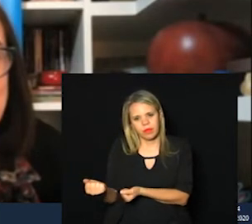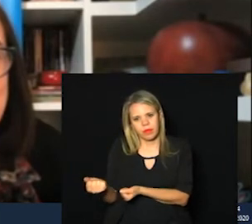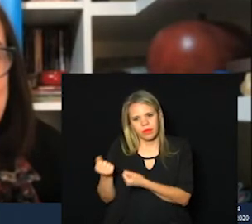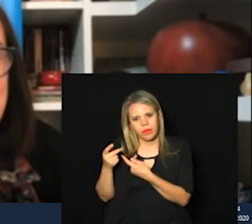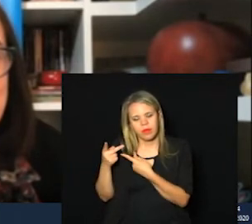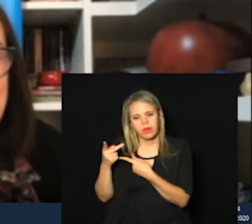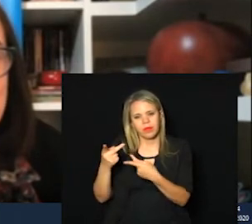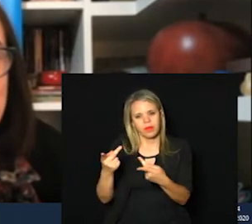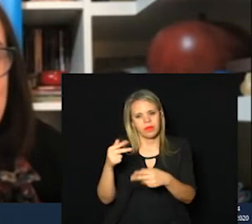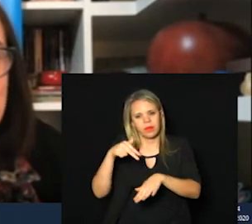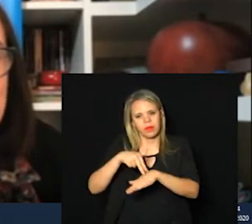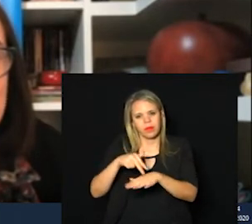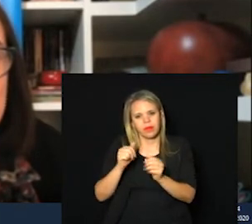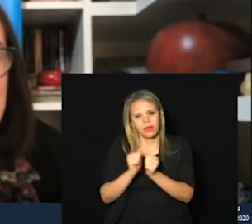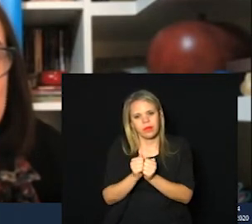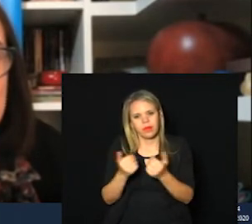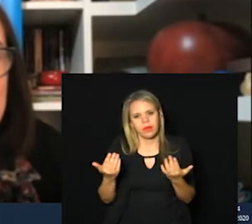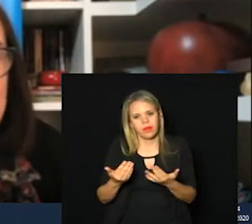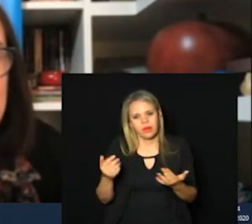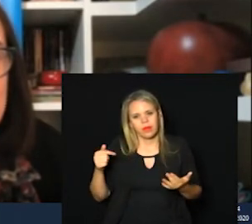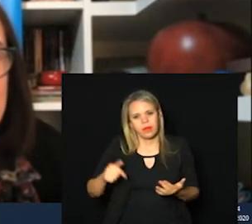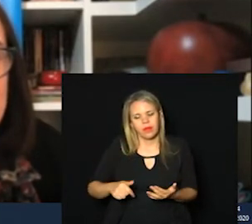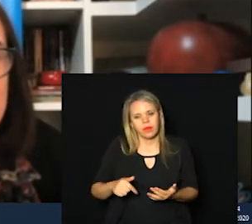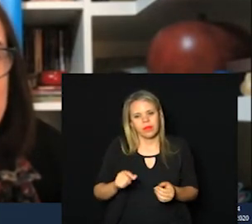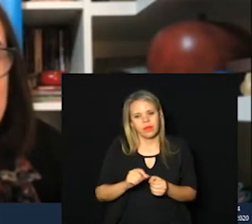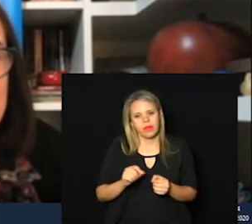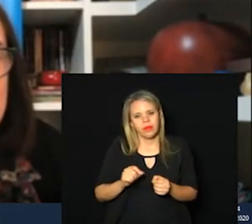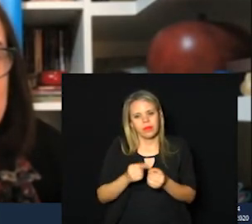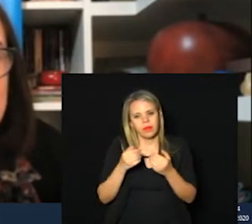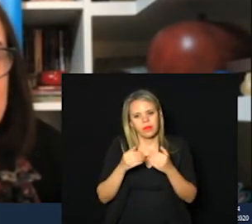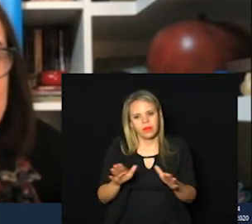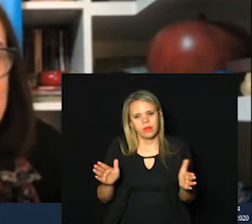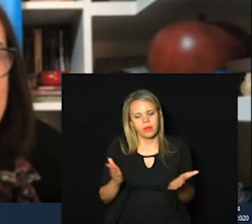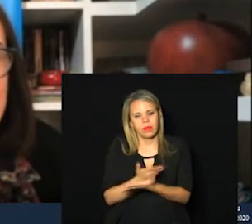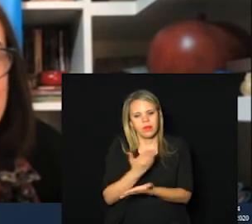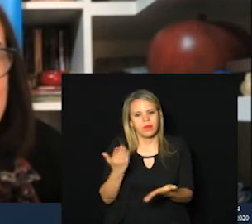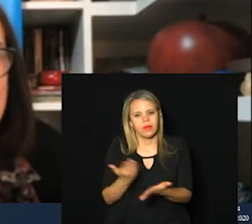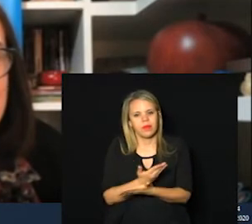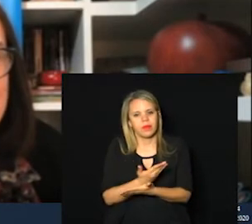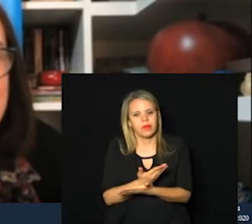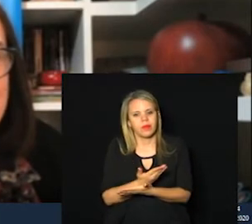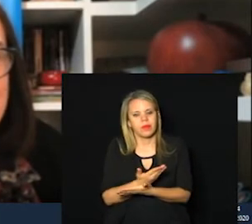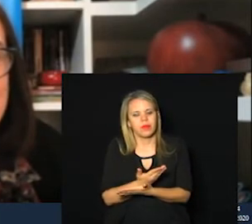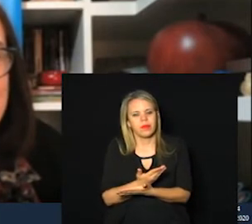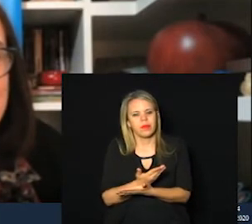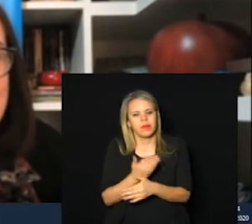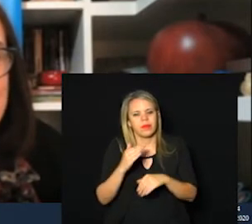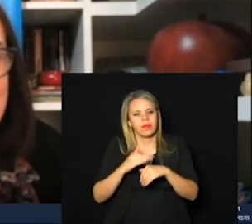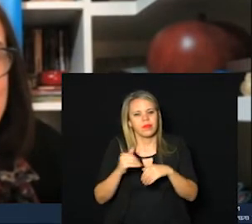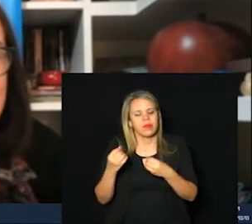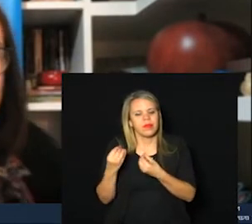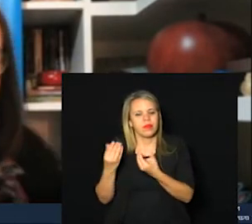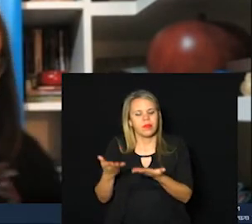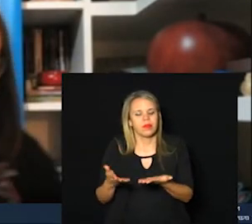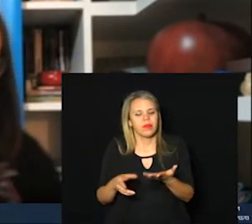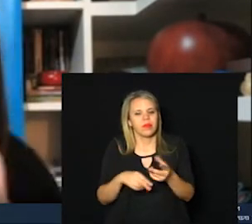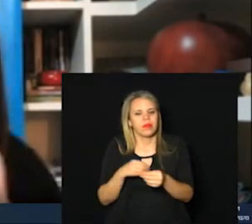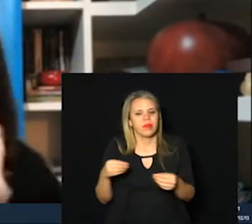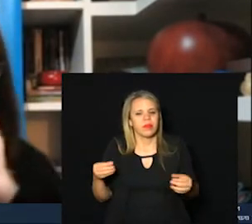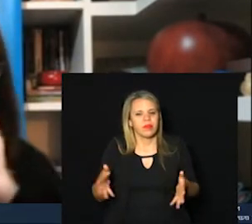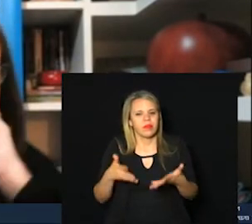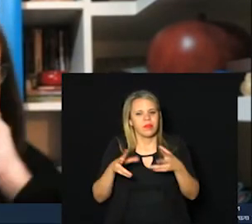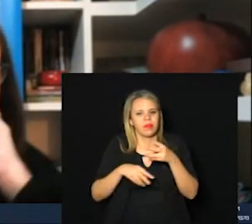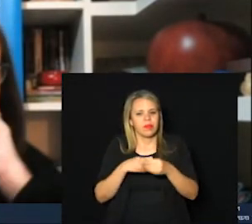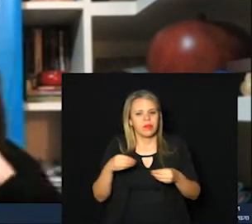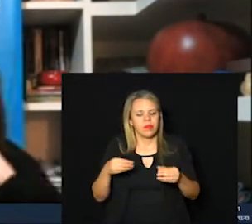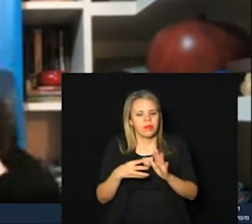de estar aqui comigo hoje, fazendo o lançamento desse livro, que é singelo, mas que me inspirou